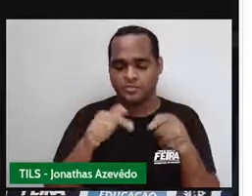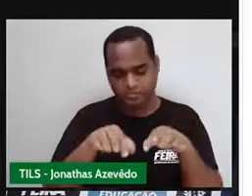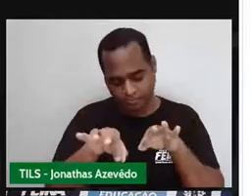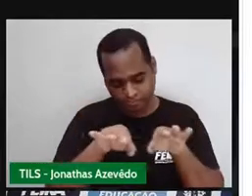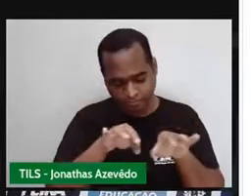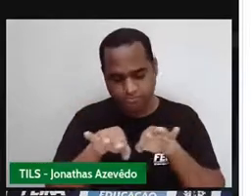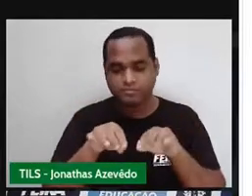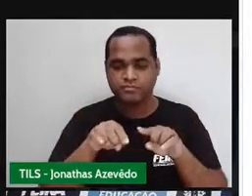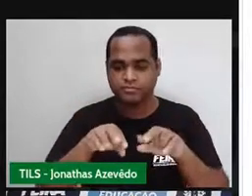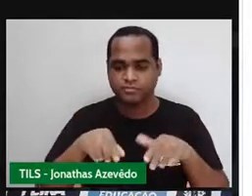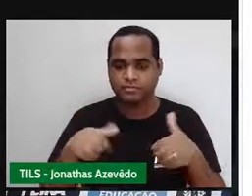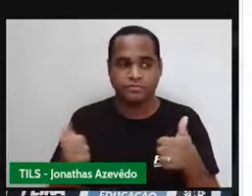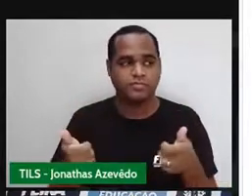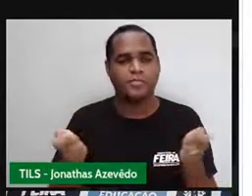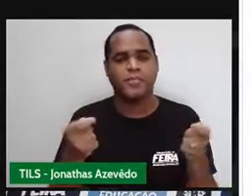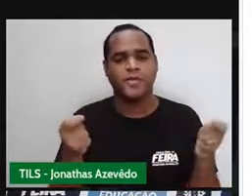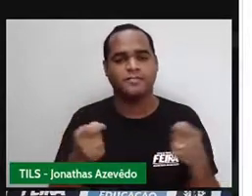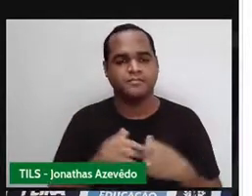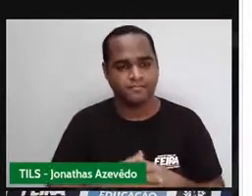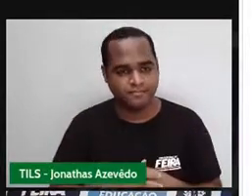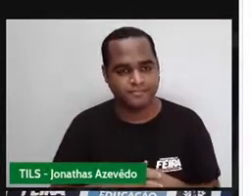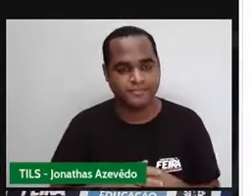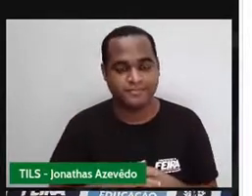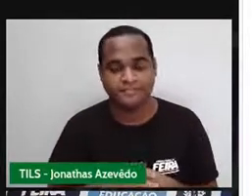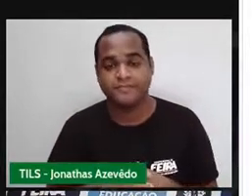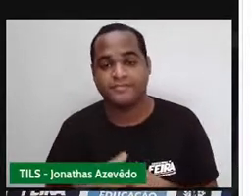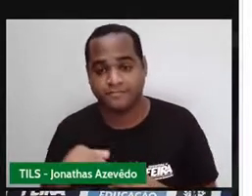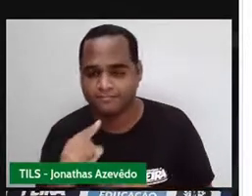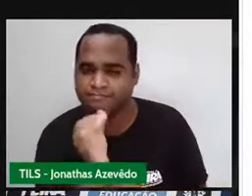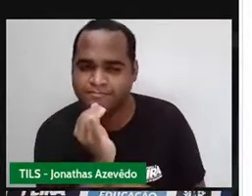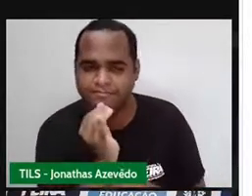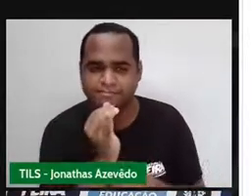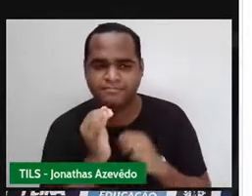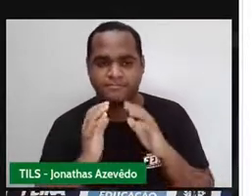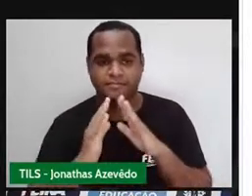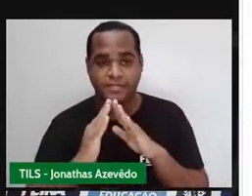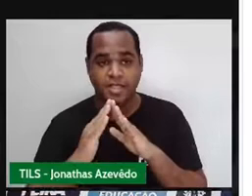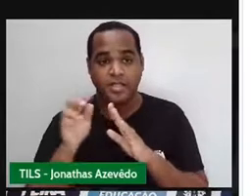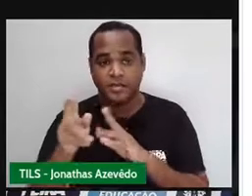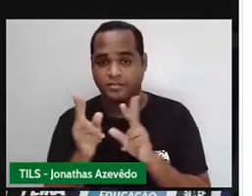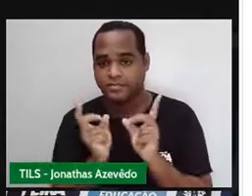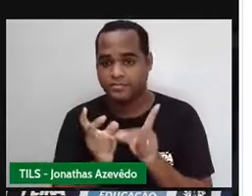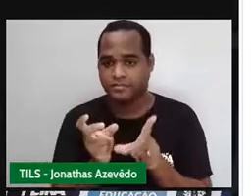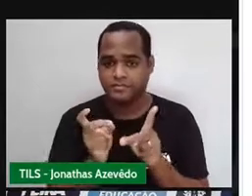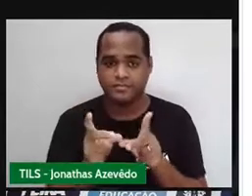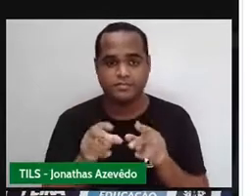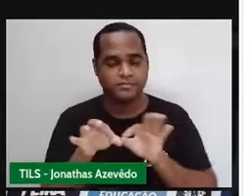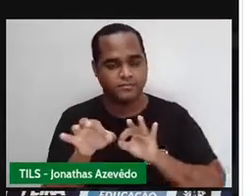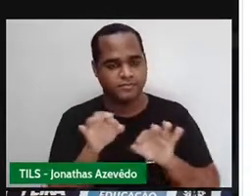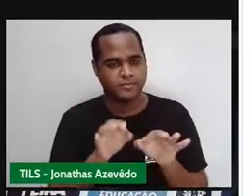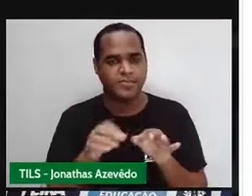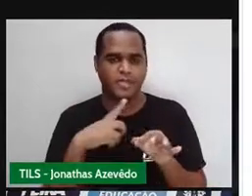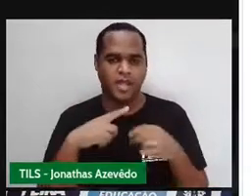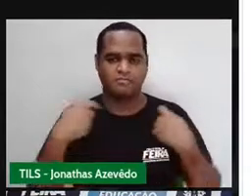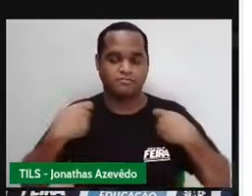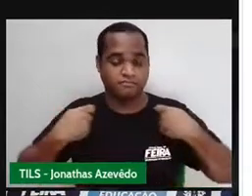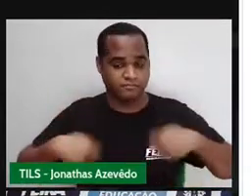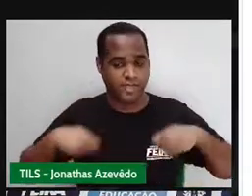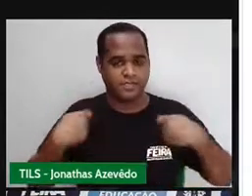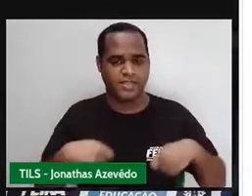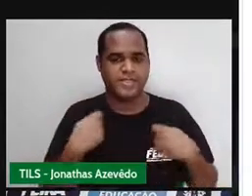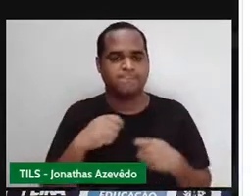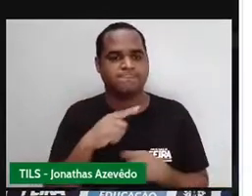projeto tá uma digamos assim vão pensar assim essa casa vai ser vendida né e no projeto dessa casa precisa